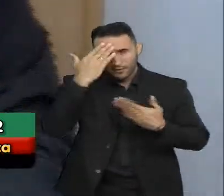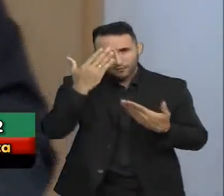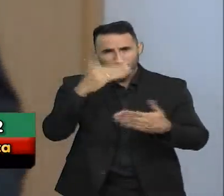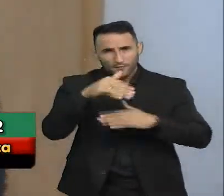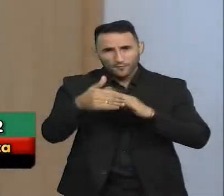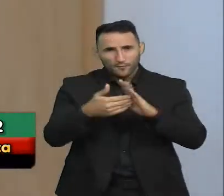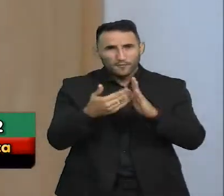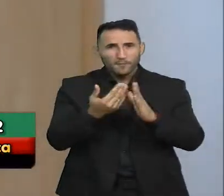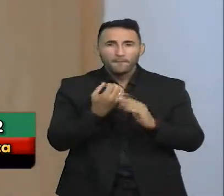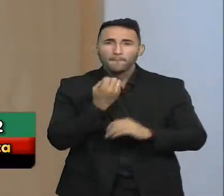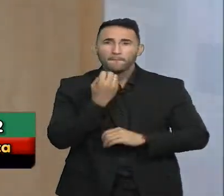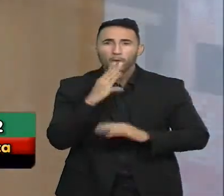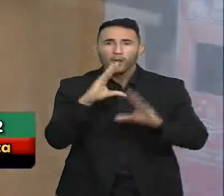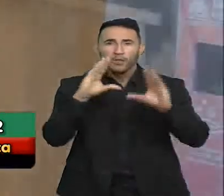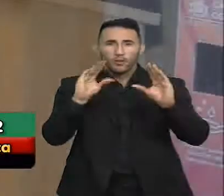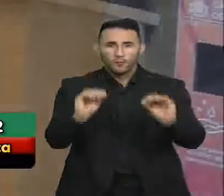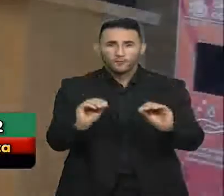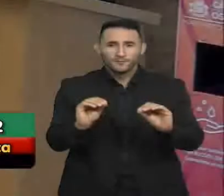Uma boa noite.